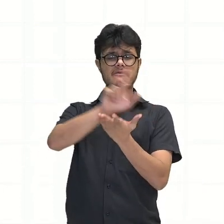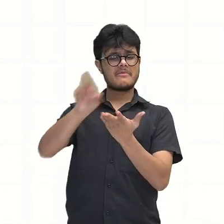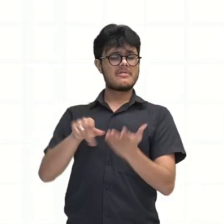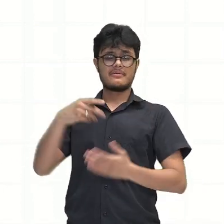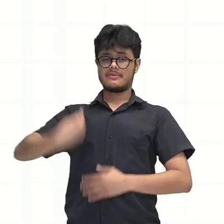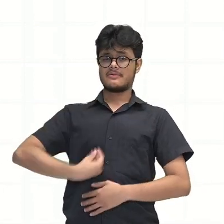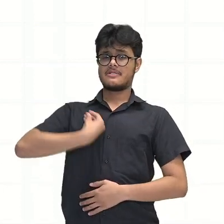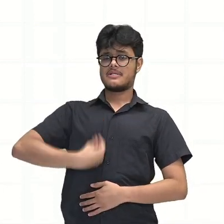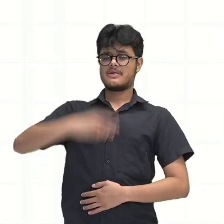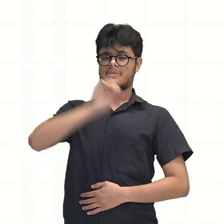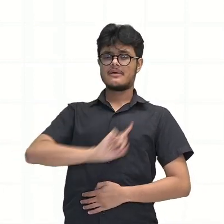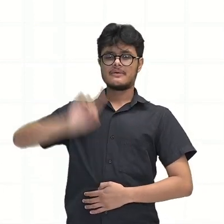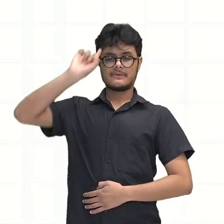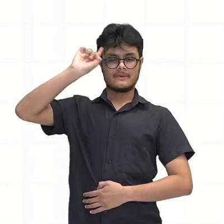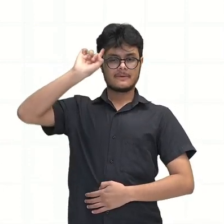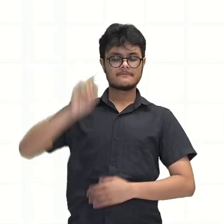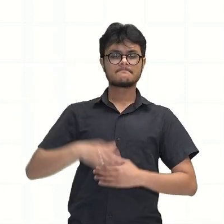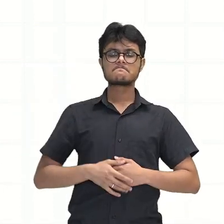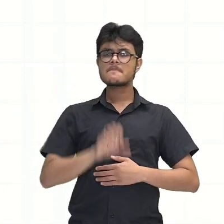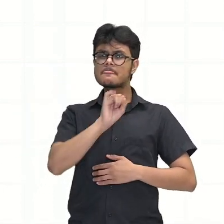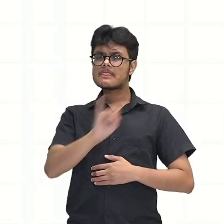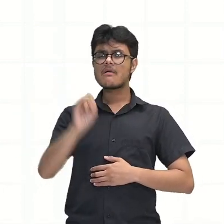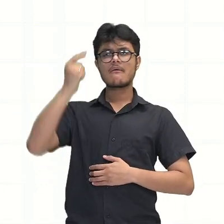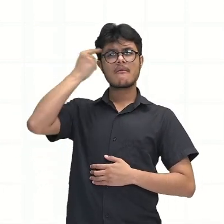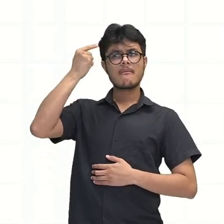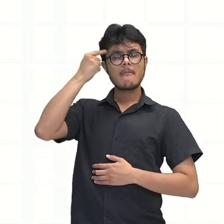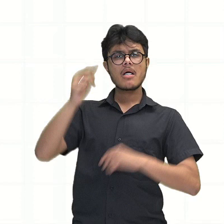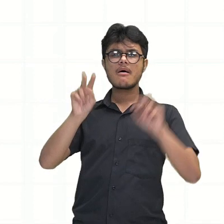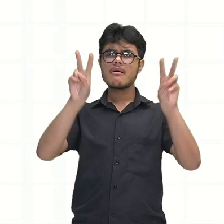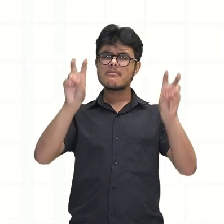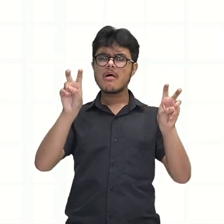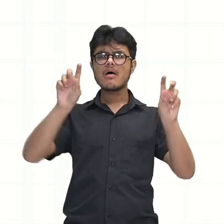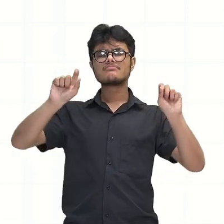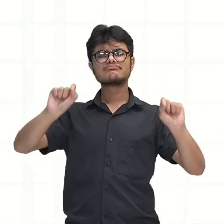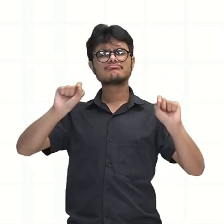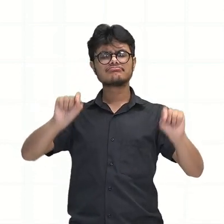atividades, né? E se a gente parar para pensar, gente,